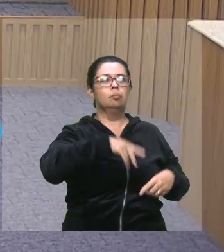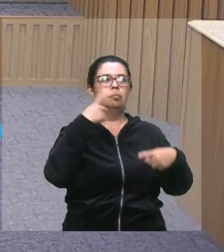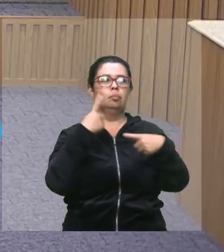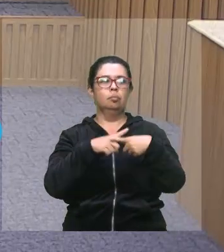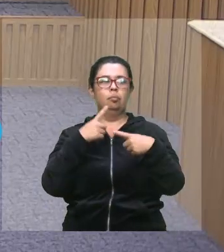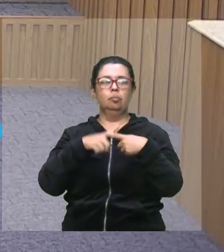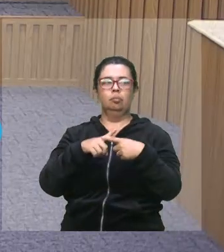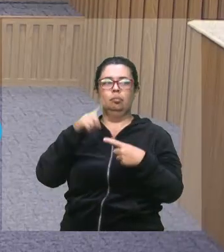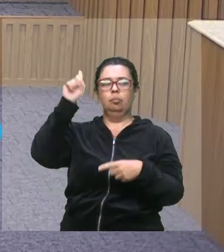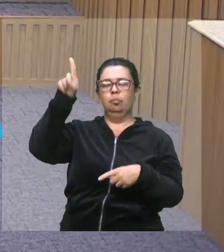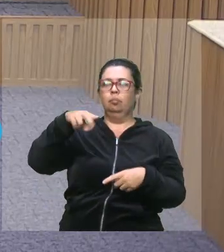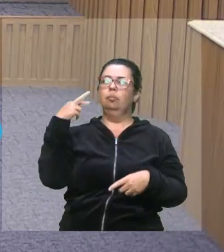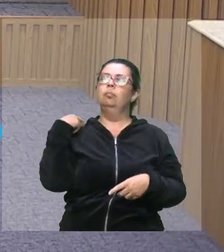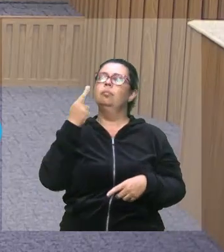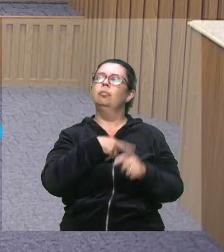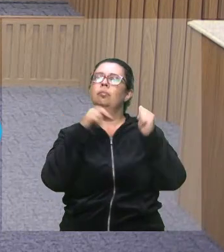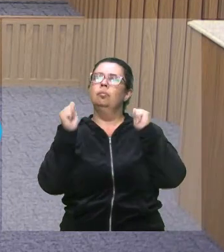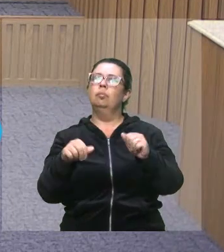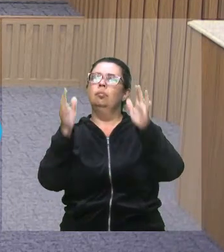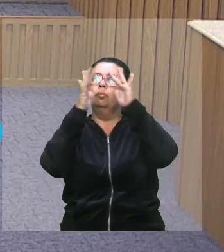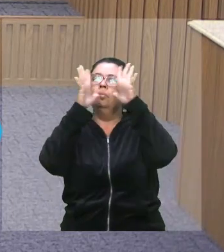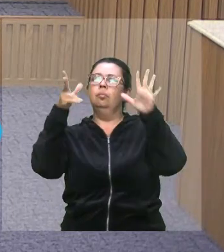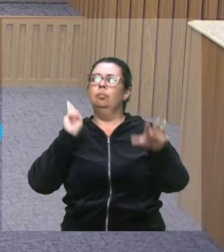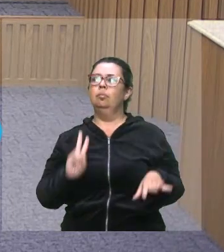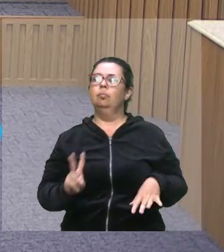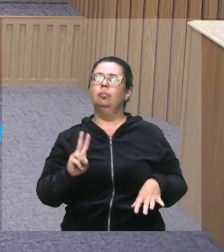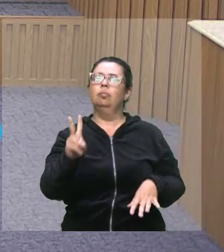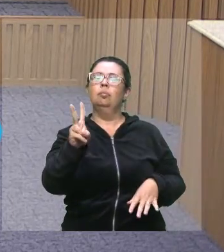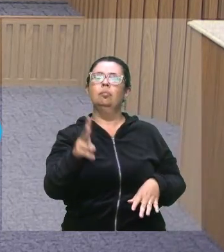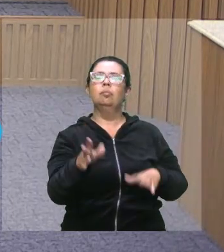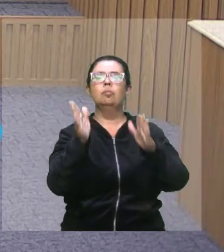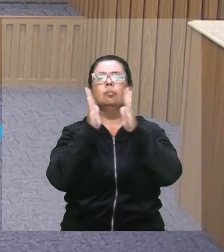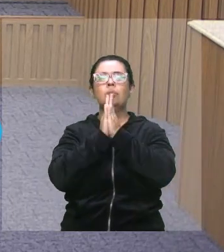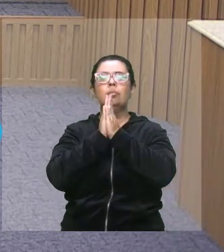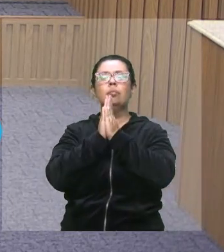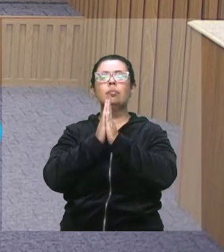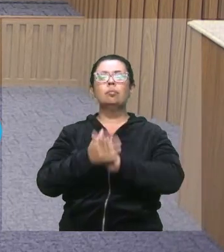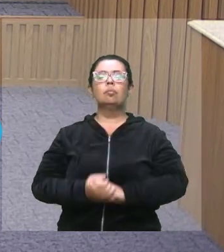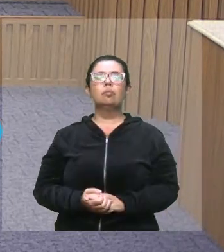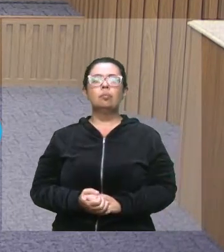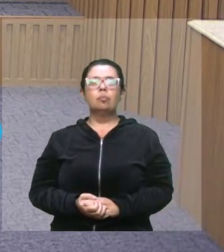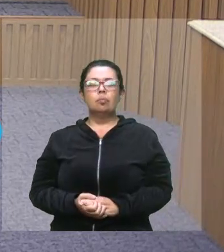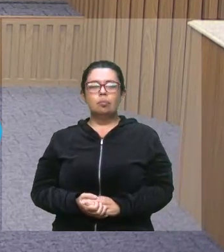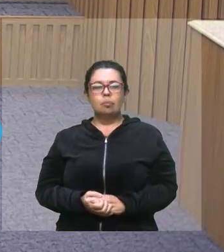mal, pois teu é o reino, o poder e a glória para todo sempre. Amém.